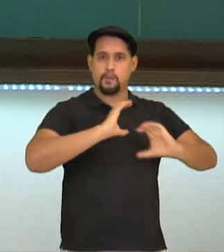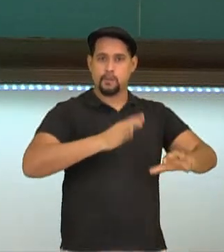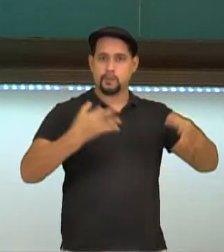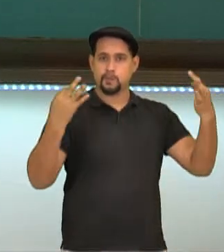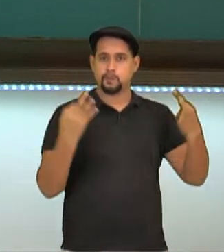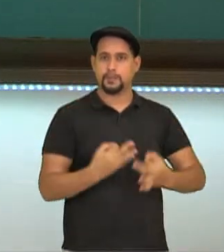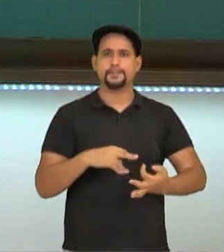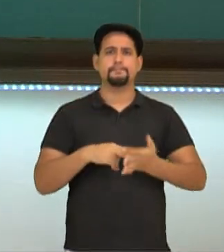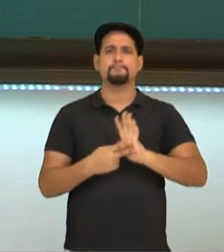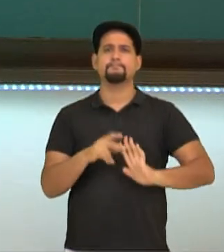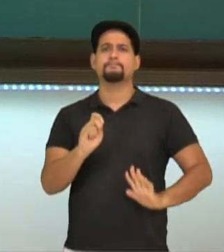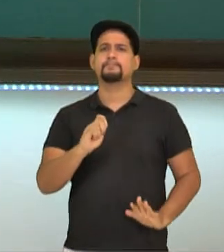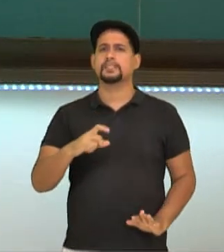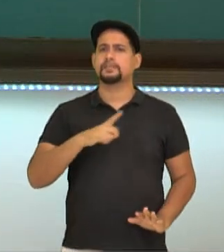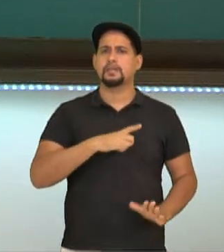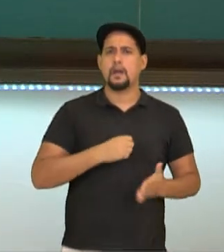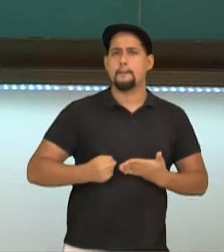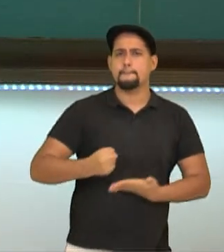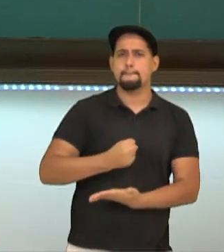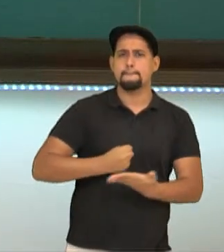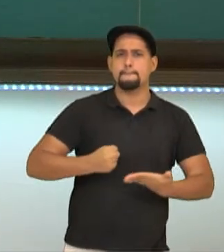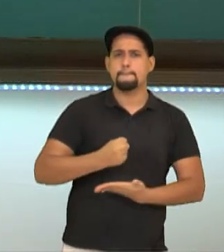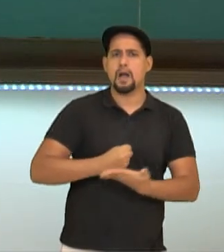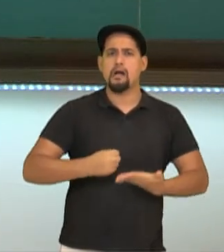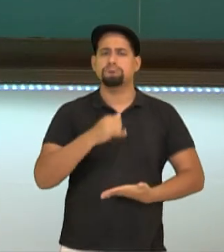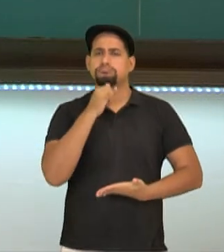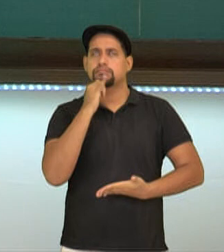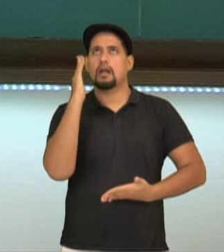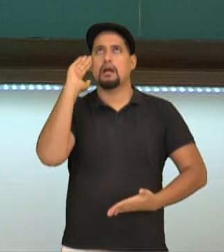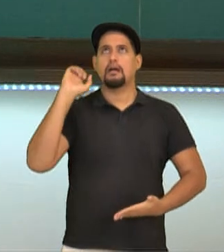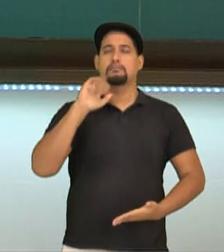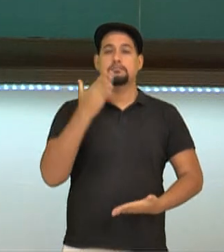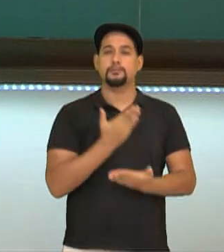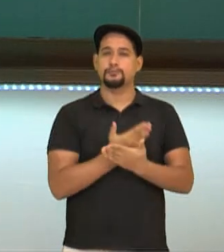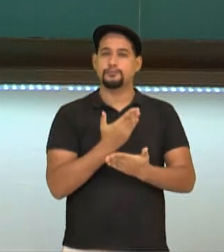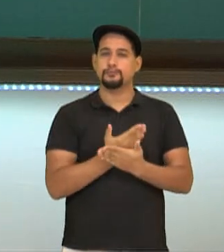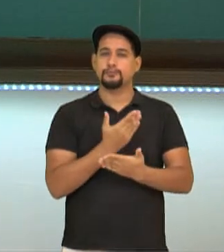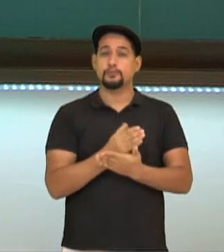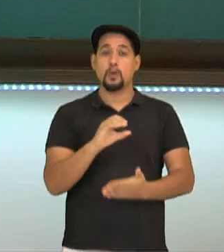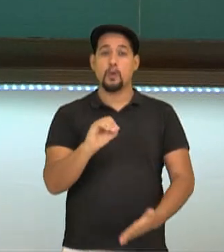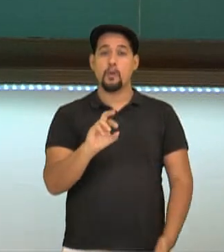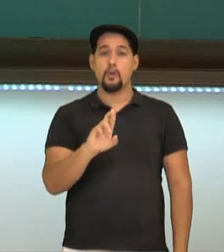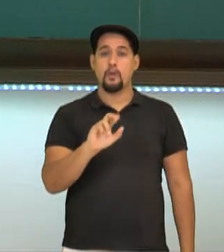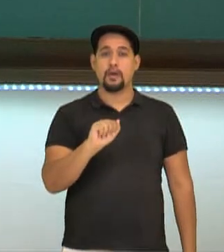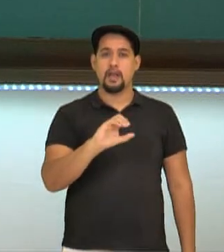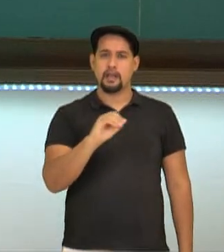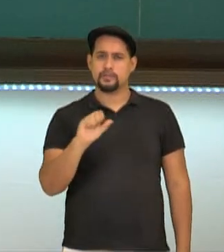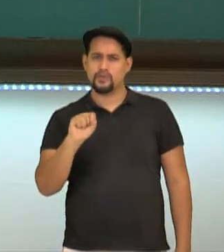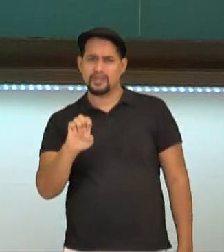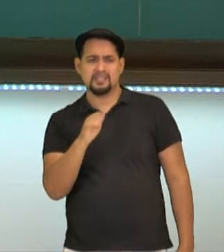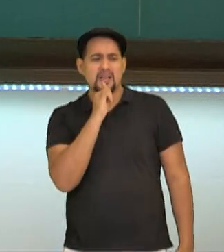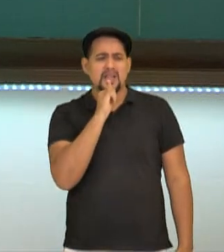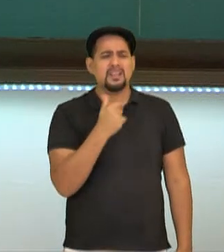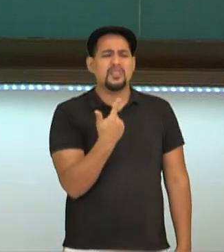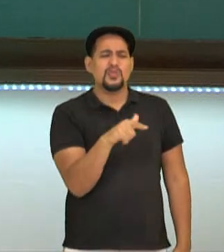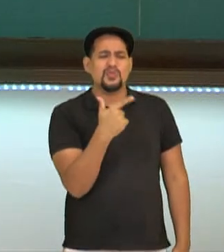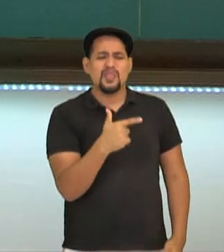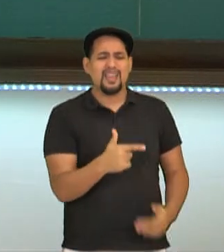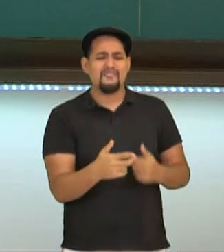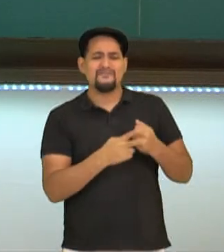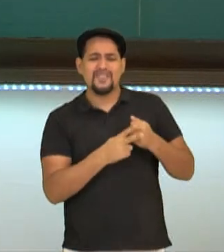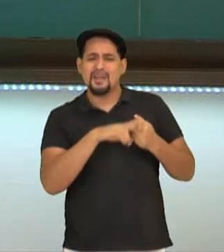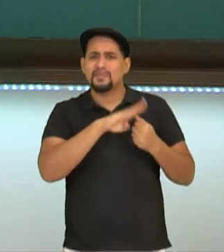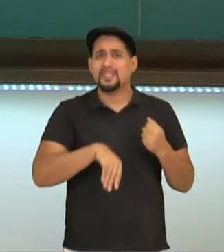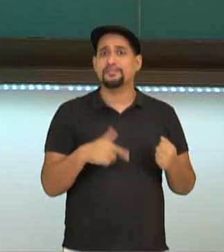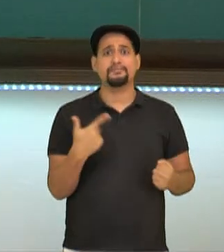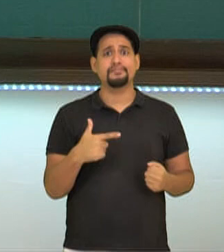É ele que vai dar base, por exemplo, no estudo das orações. Se eu não tiver um verbo, eu não tenho uma oração, né?